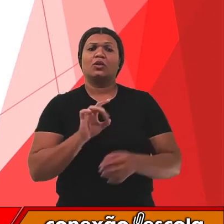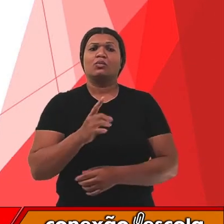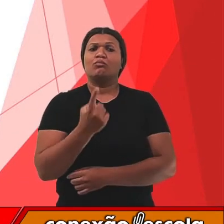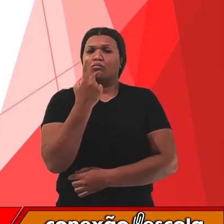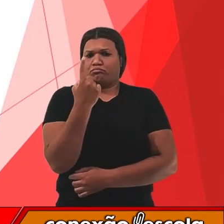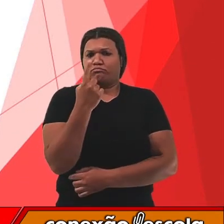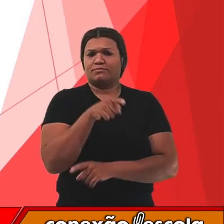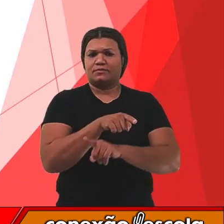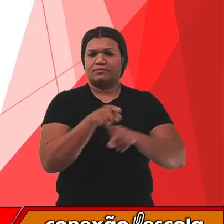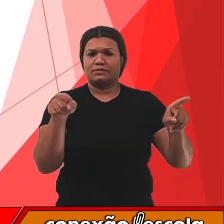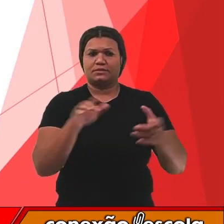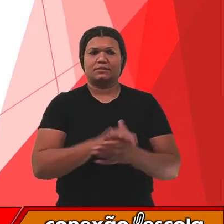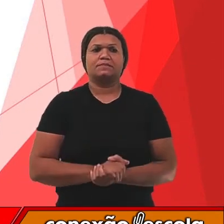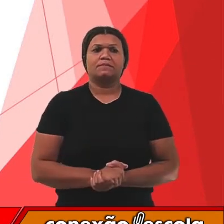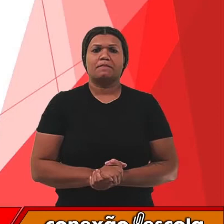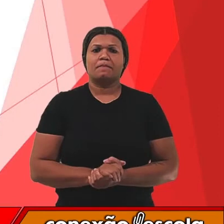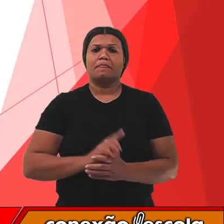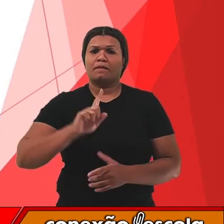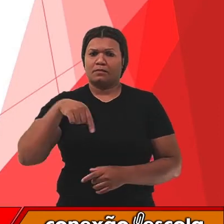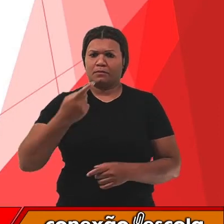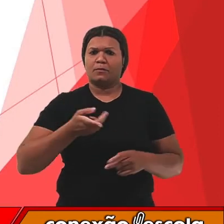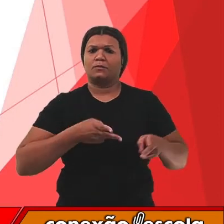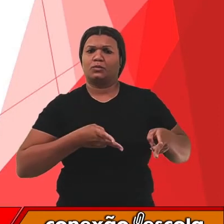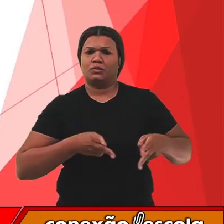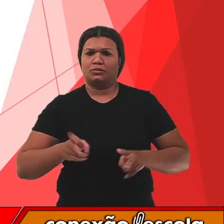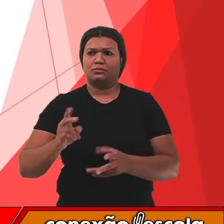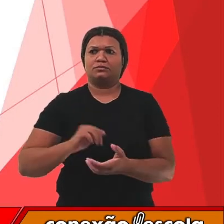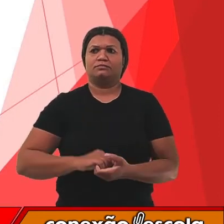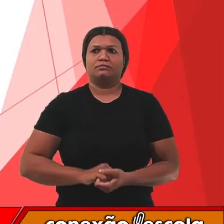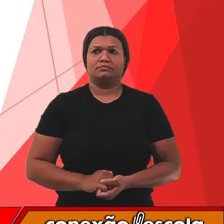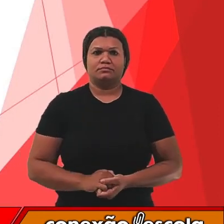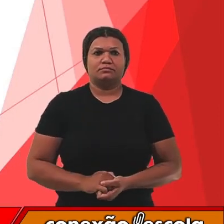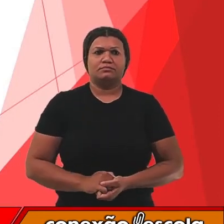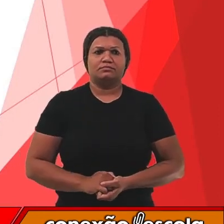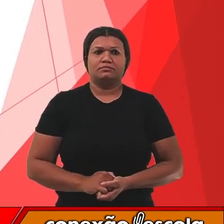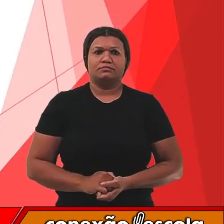vocês e depois nós seguiremos.